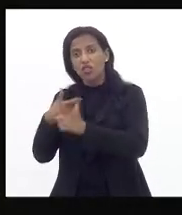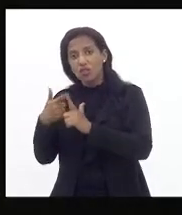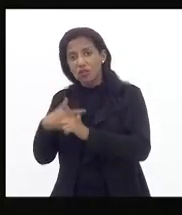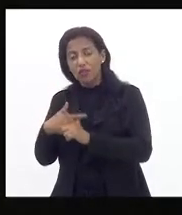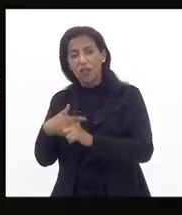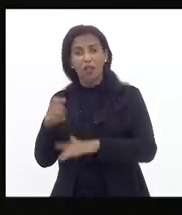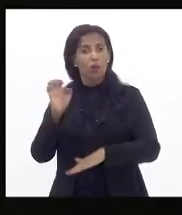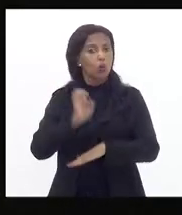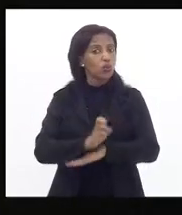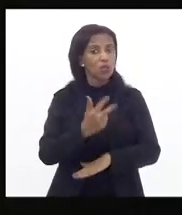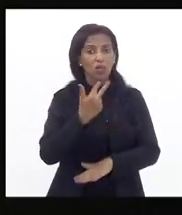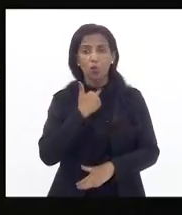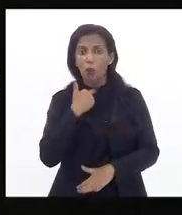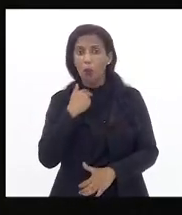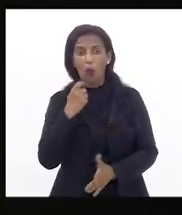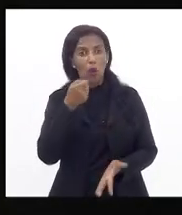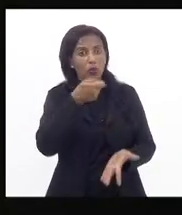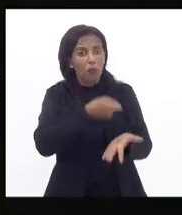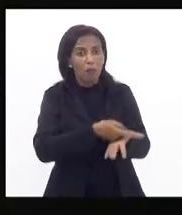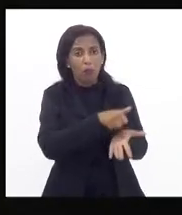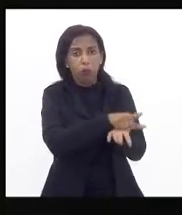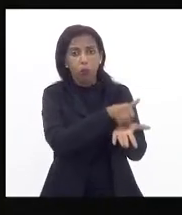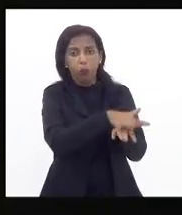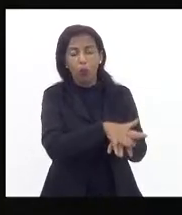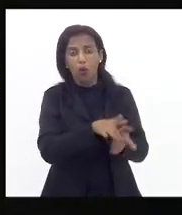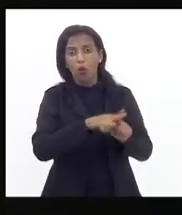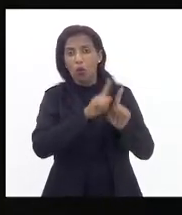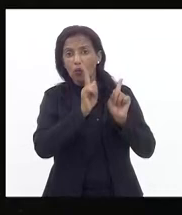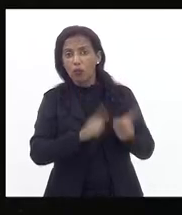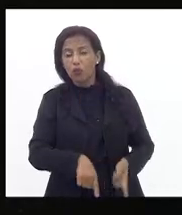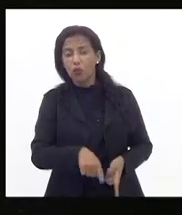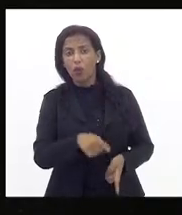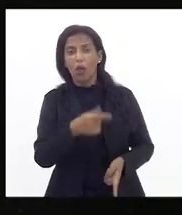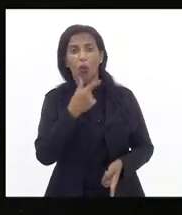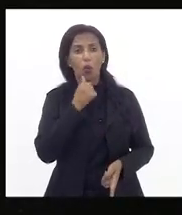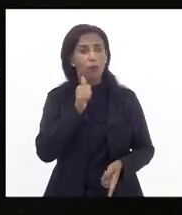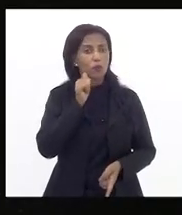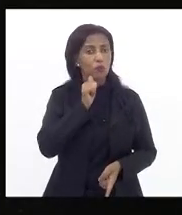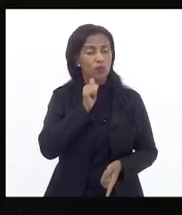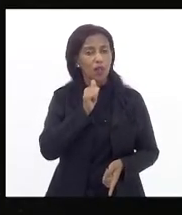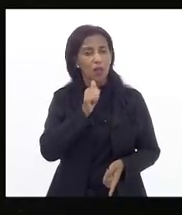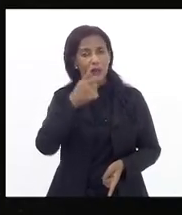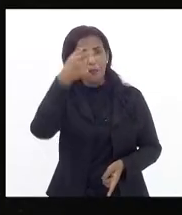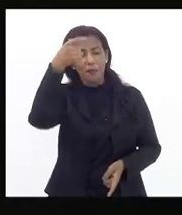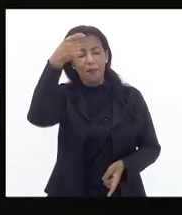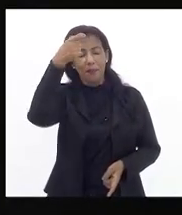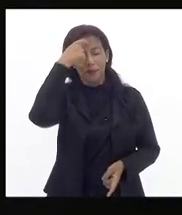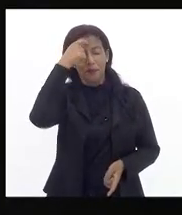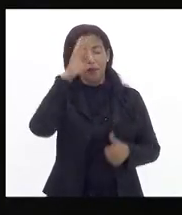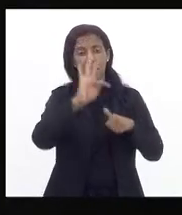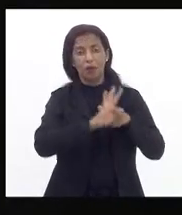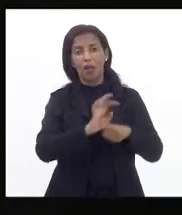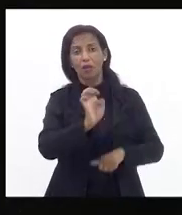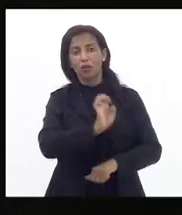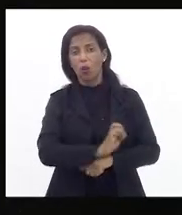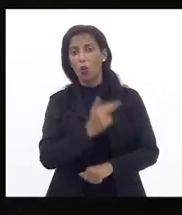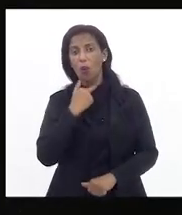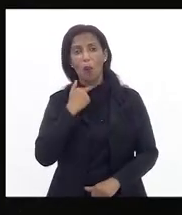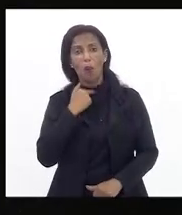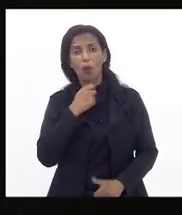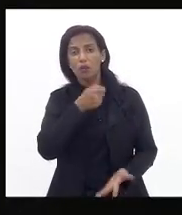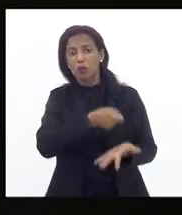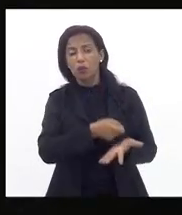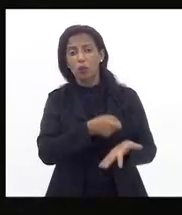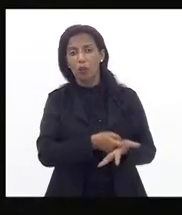pode ser penalizado os servidores e servidoras a memória técnica desse estado não podem ser